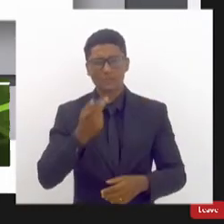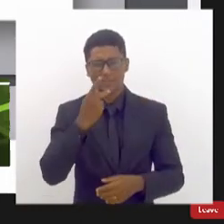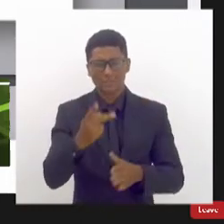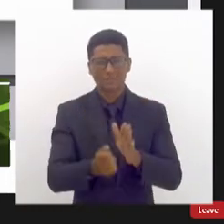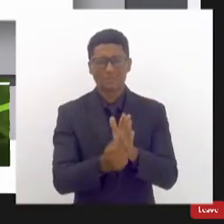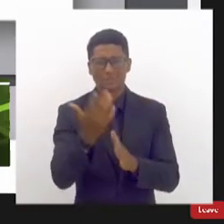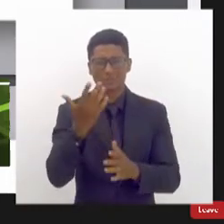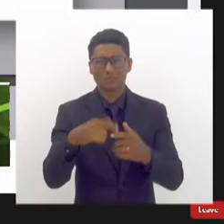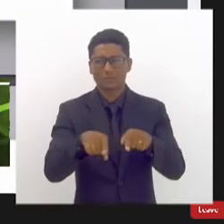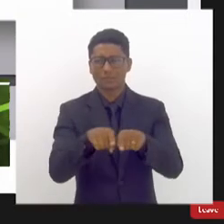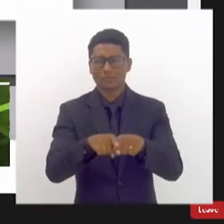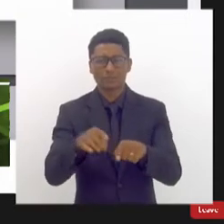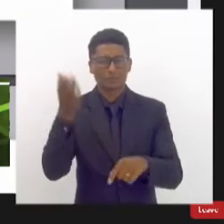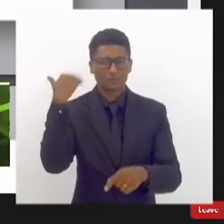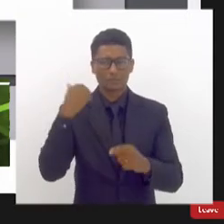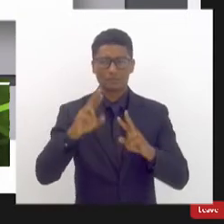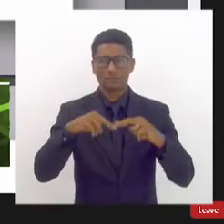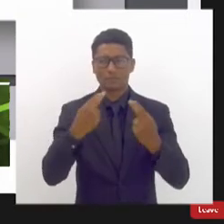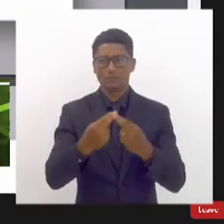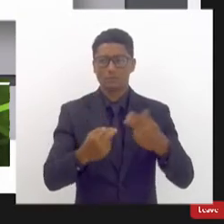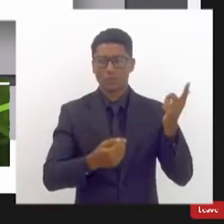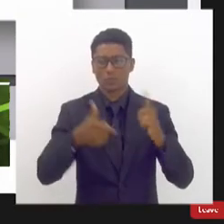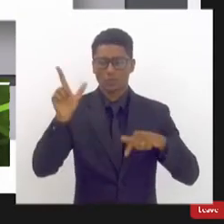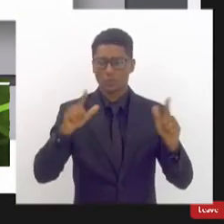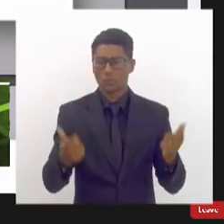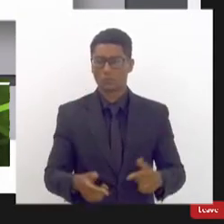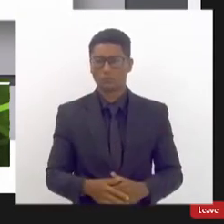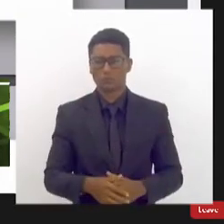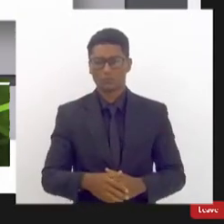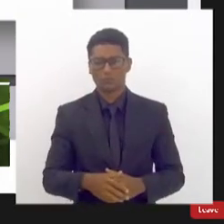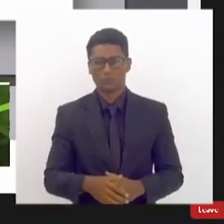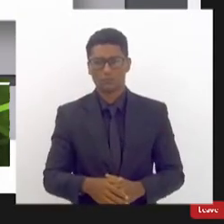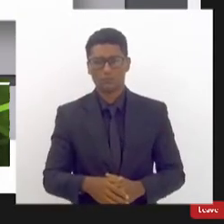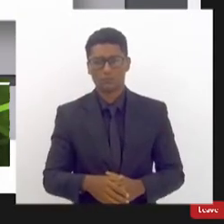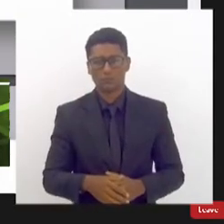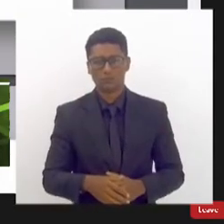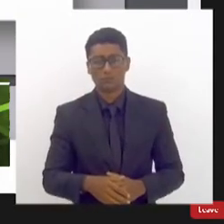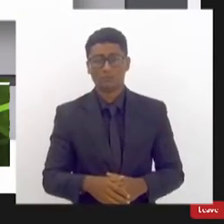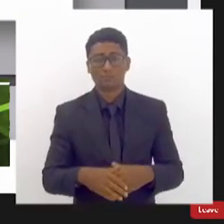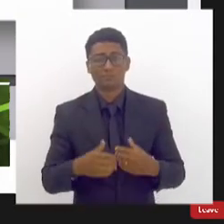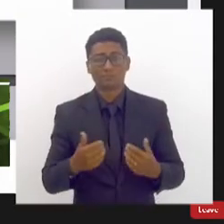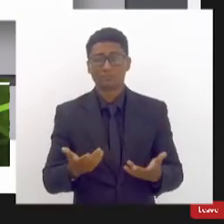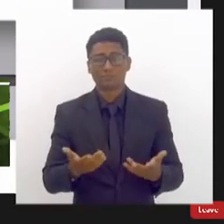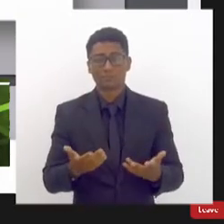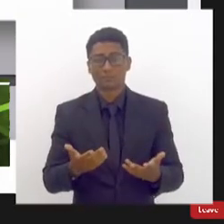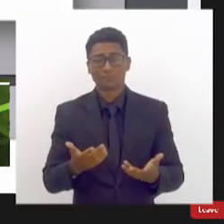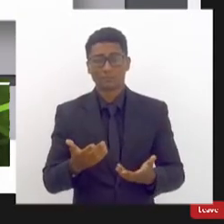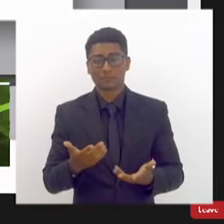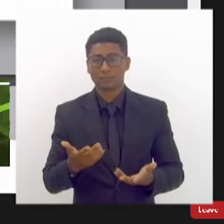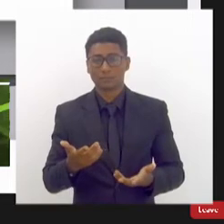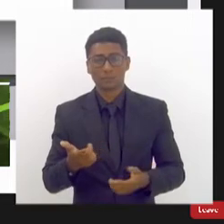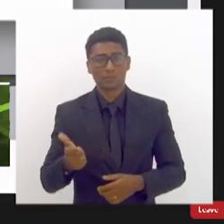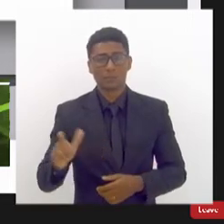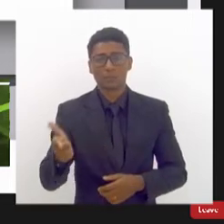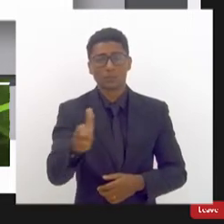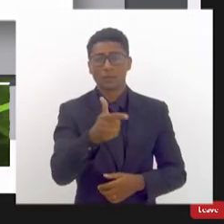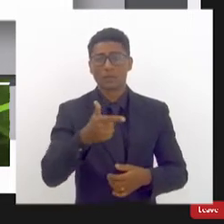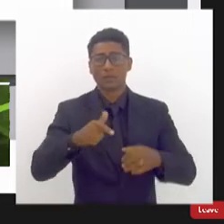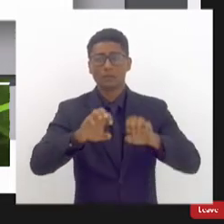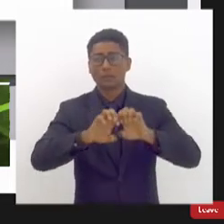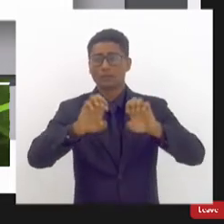outras audiências de outros períodos de gestão, não existe uma